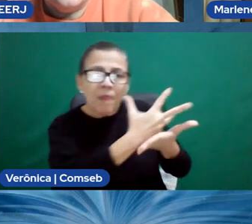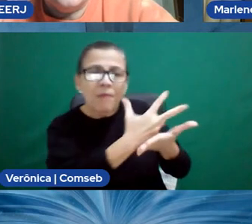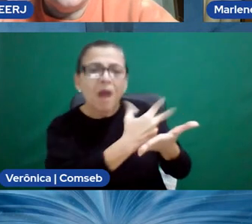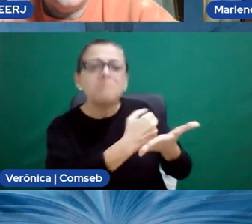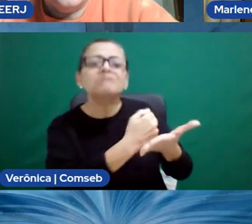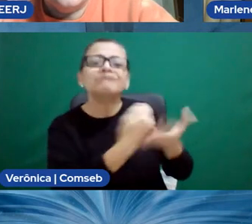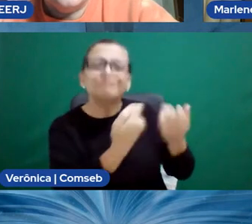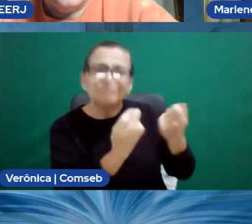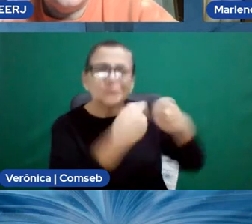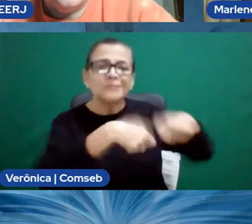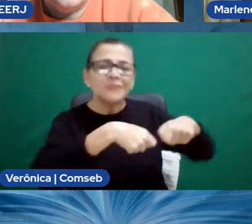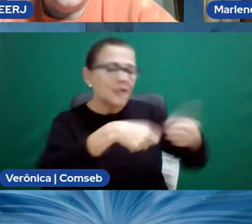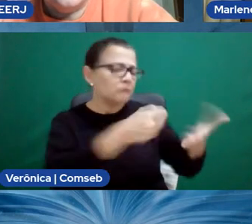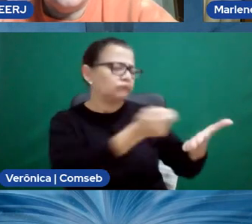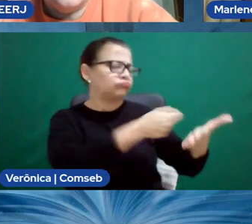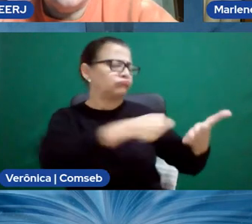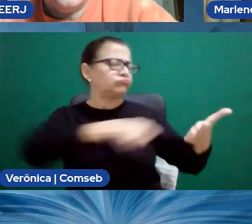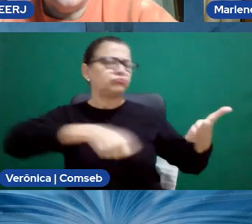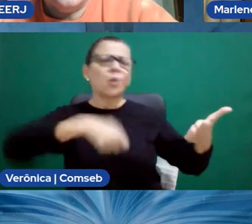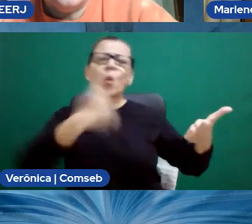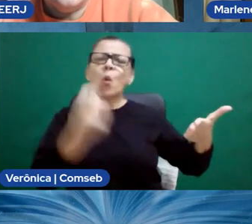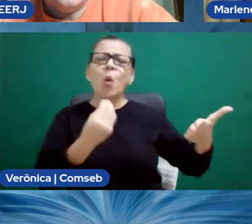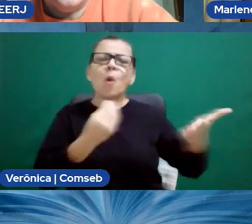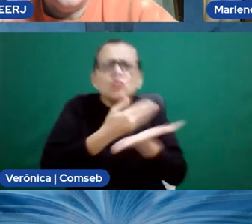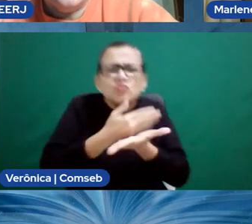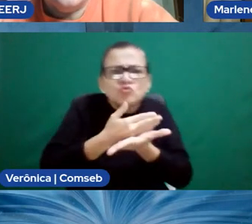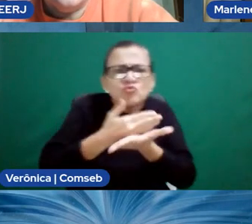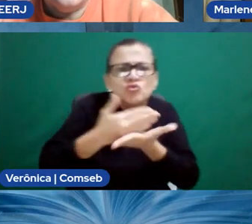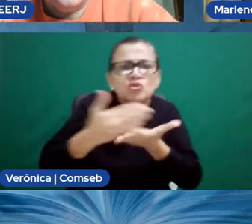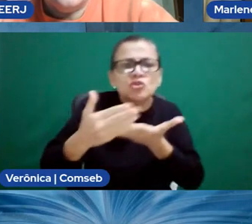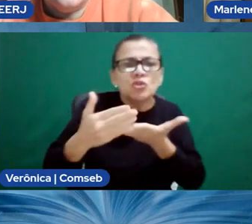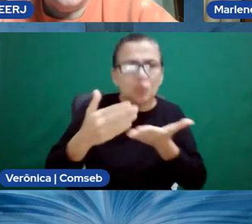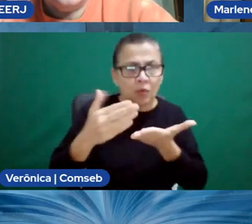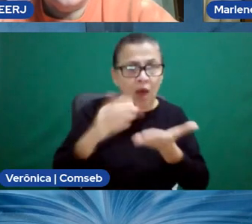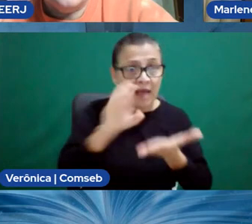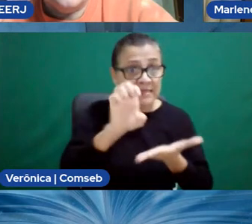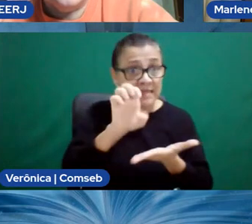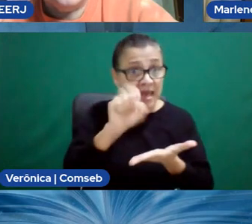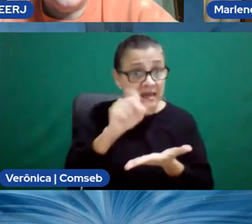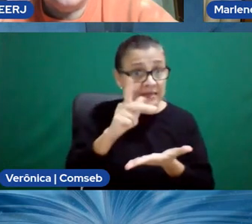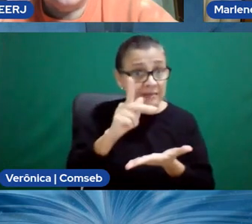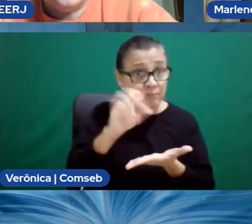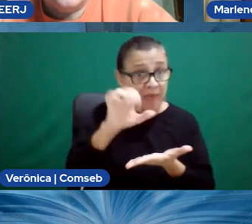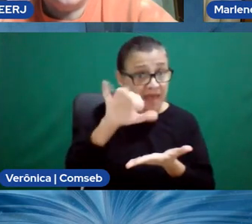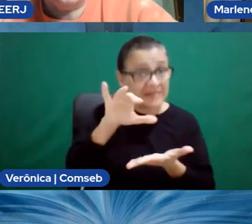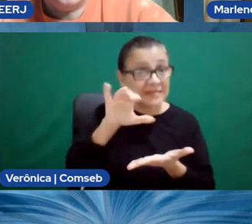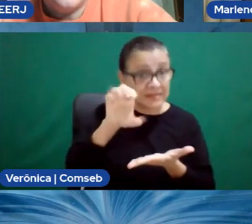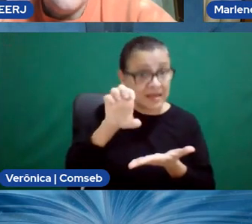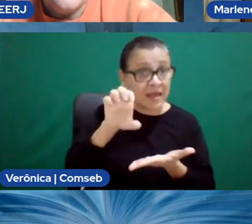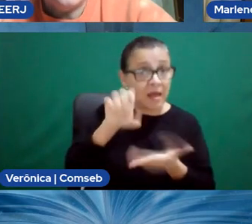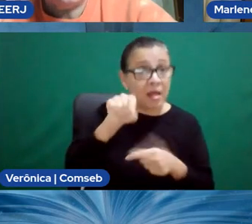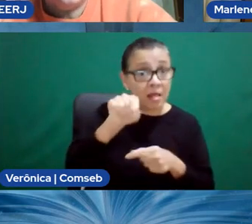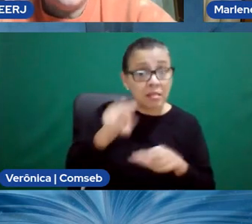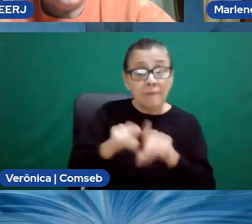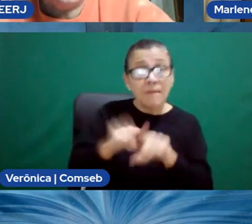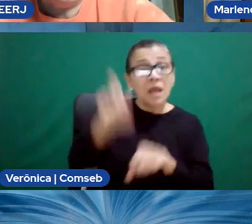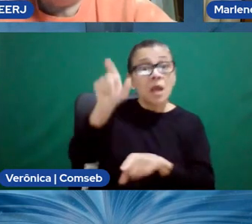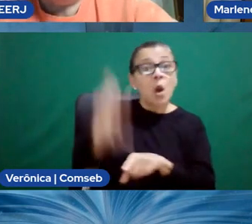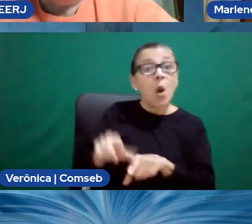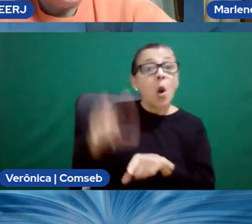possibilidade de descrever a origem das espécies, o Wallace, também inglês, ele